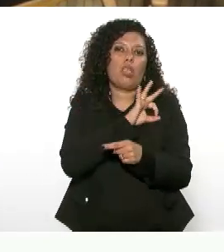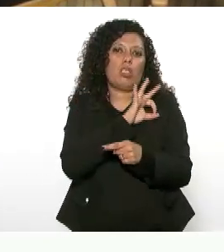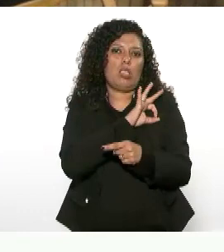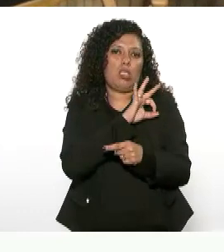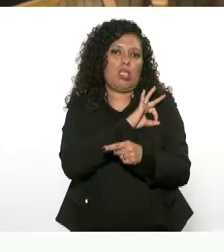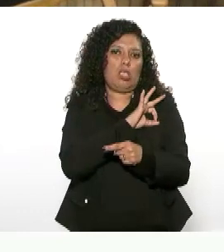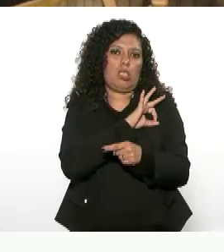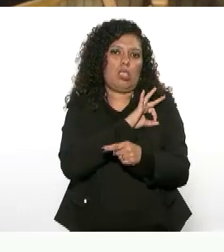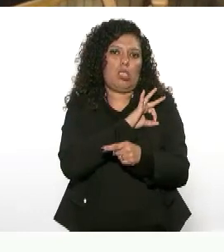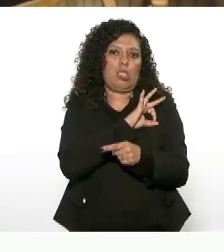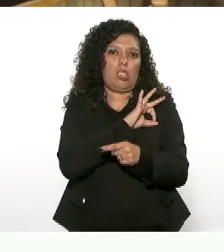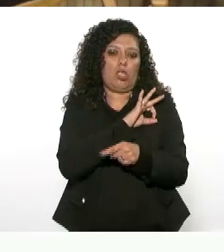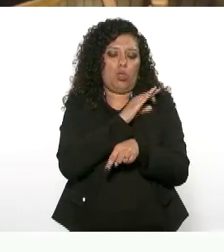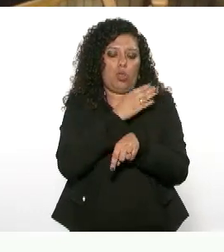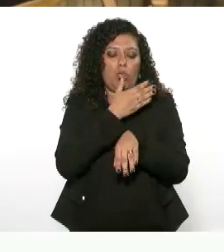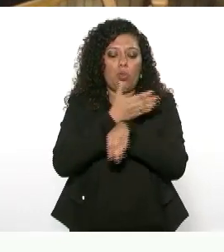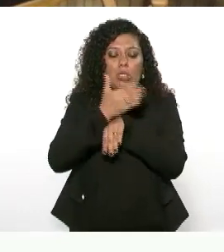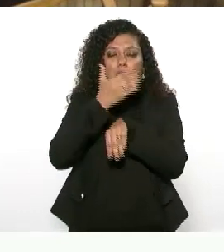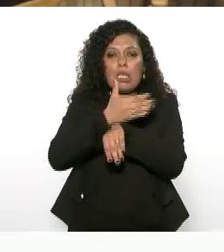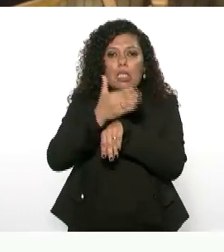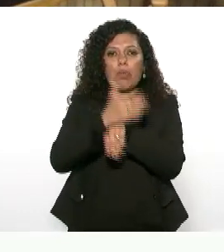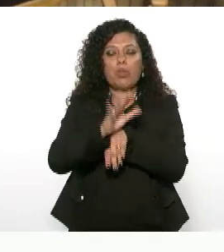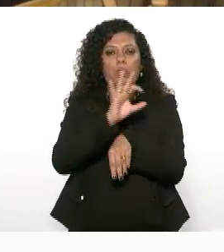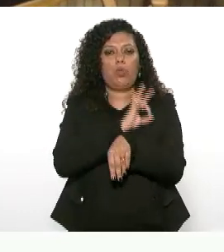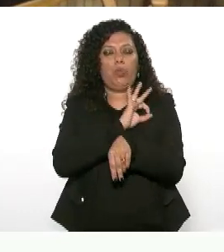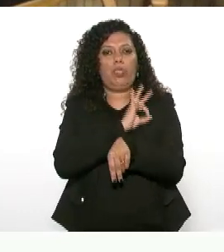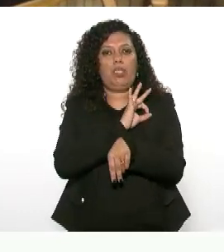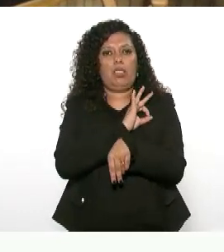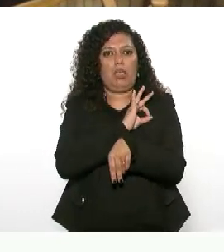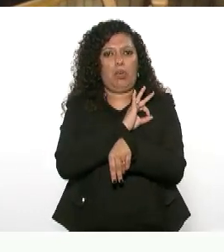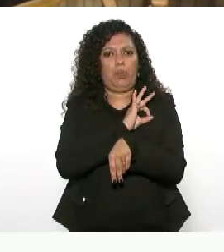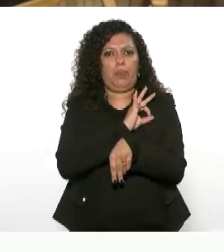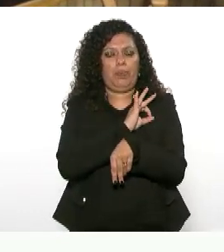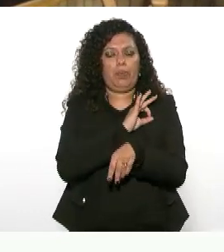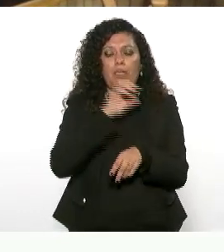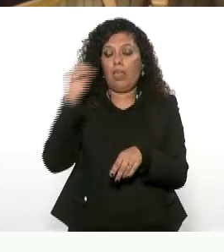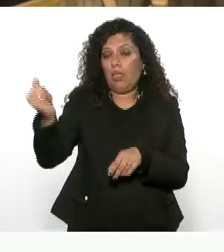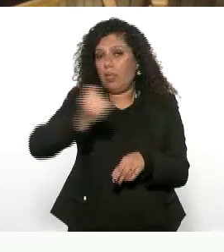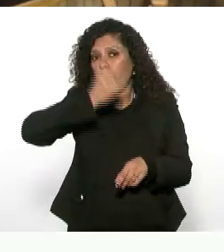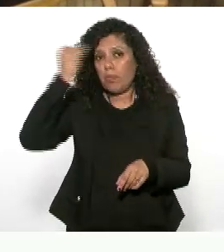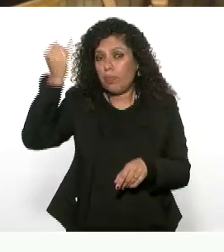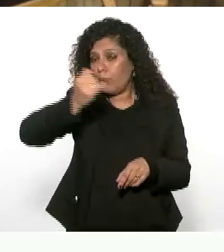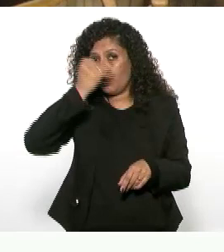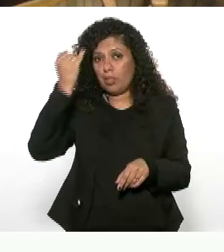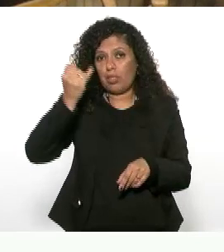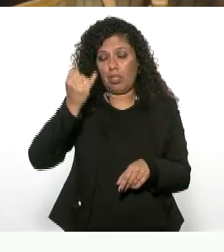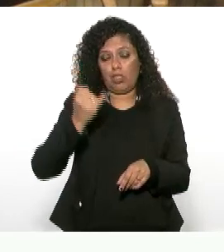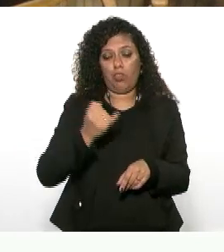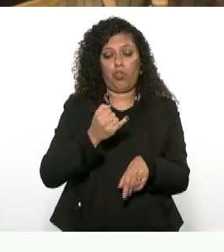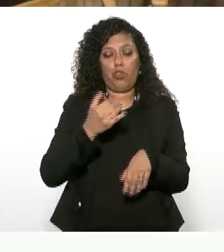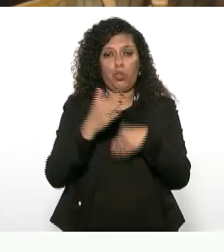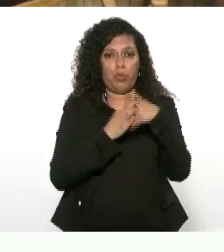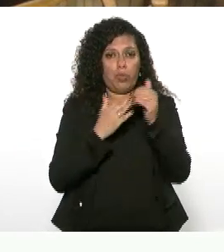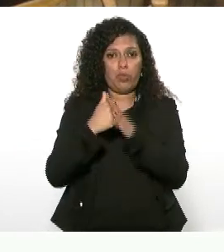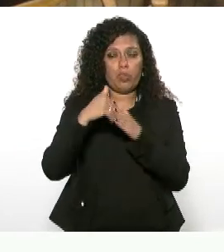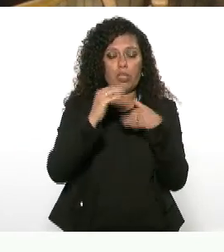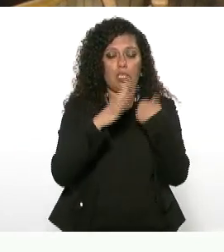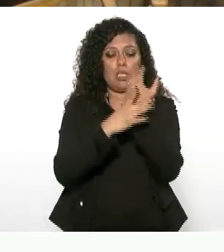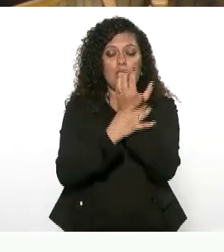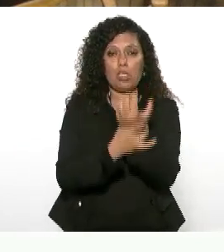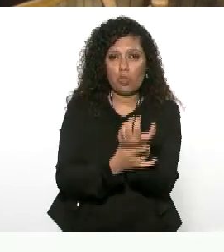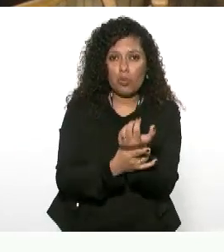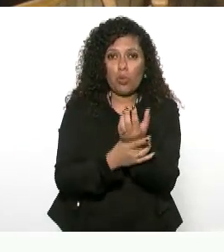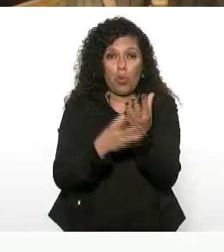que é a porta de entrada dos profissionais de segurança pública. É essencial, é crucial que o profissional de segurança pública